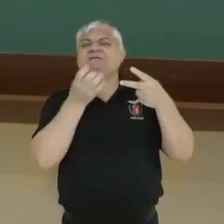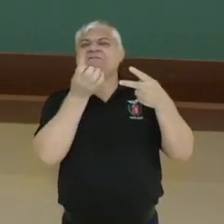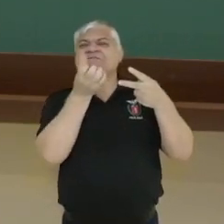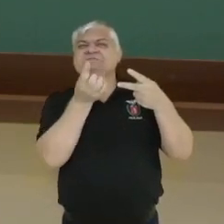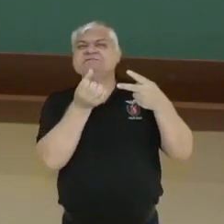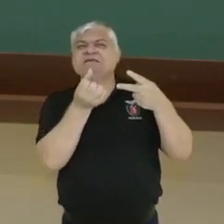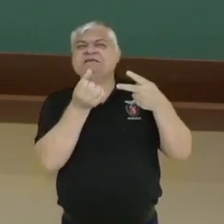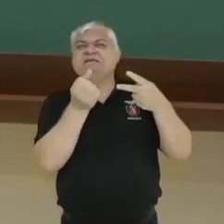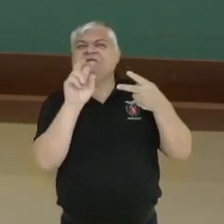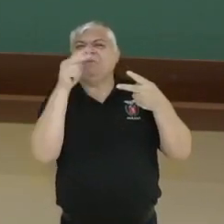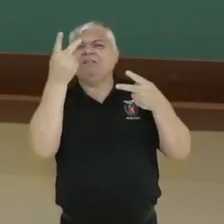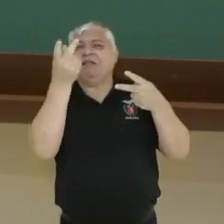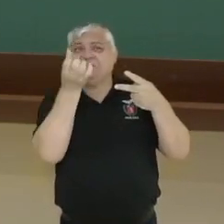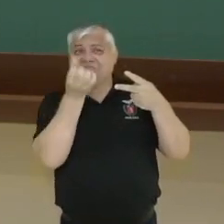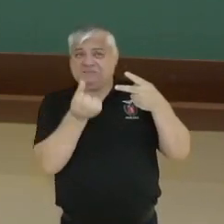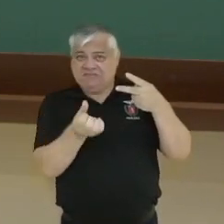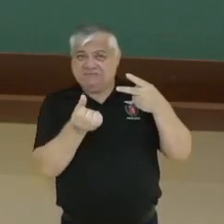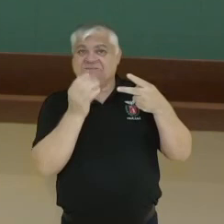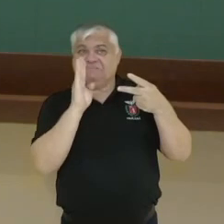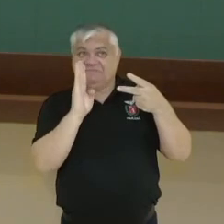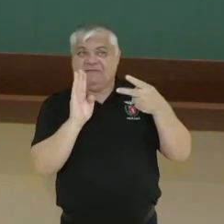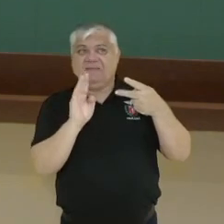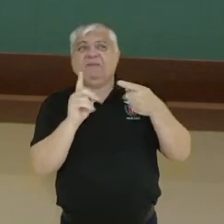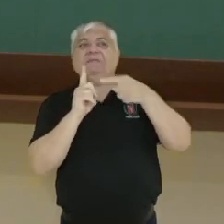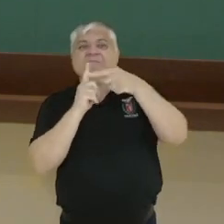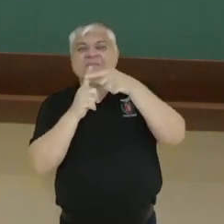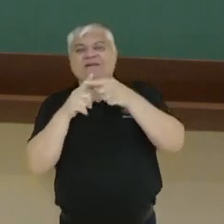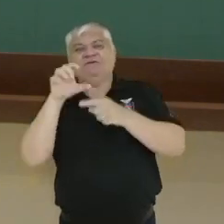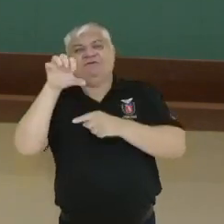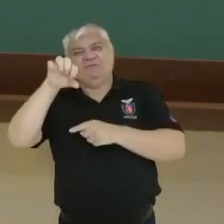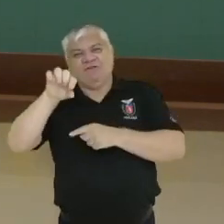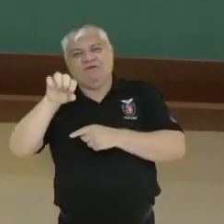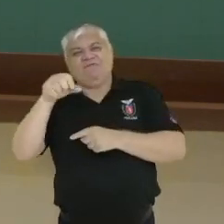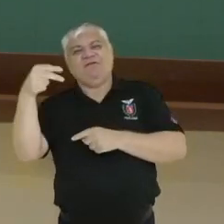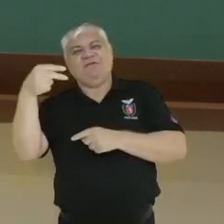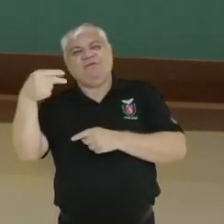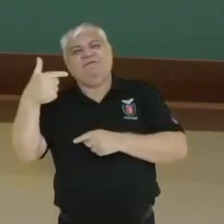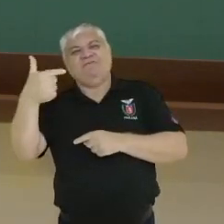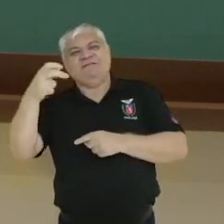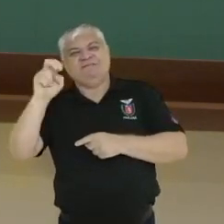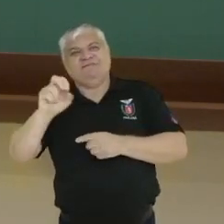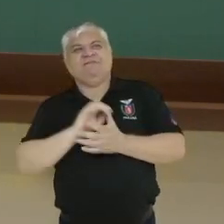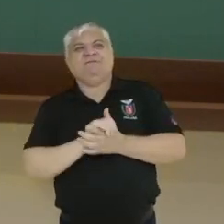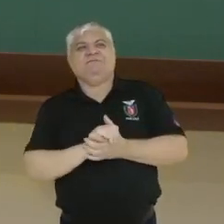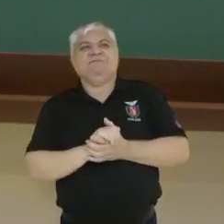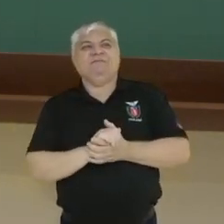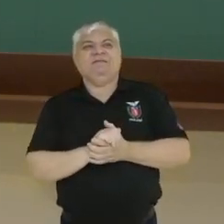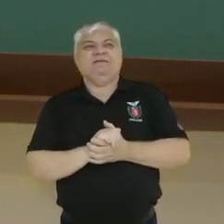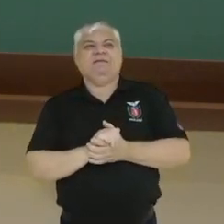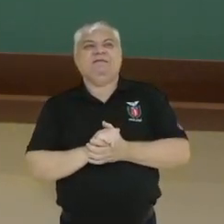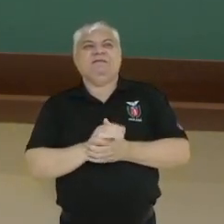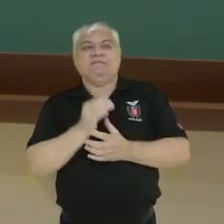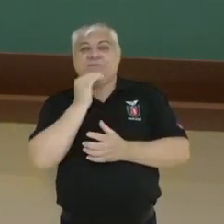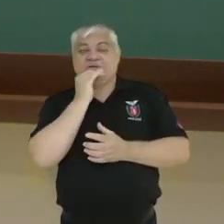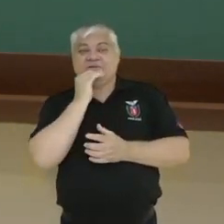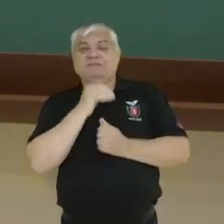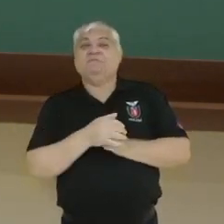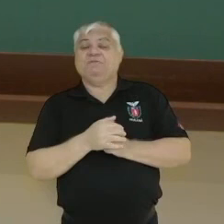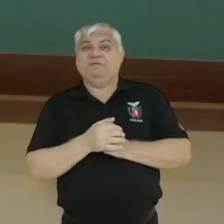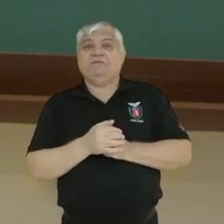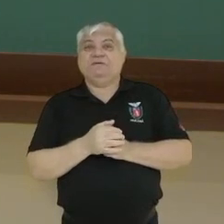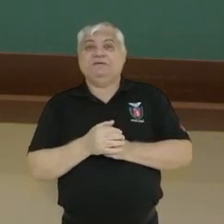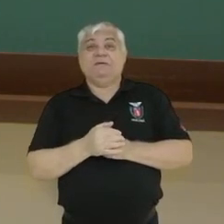vezes o primeiro pelo segundo, 6B, mais o quadrado do segundo é igual a 25. Nós caímos aqui, portanto,